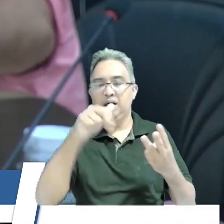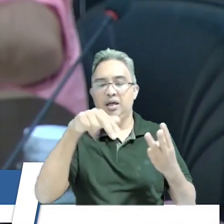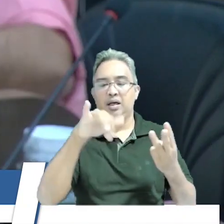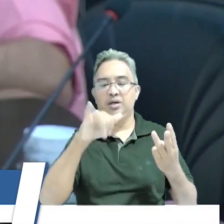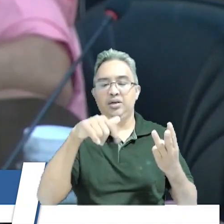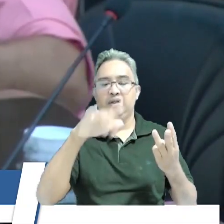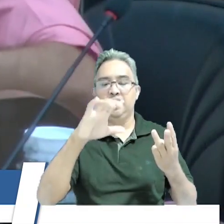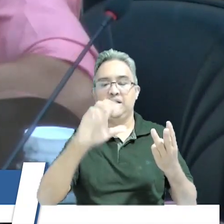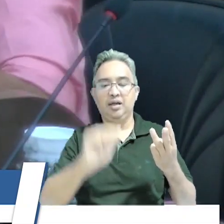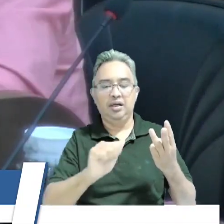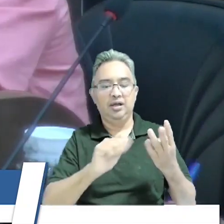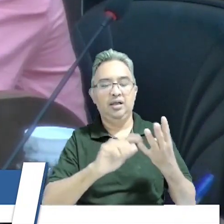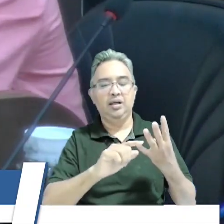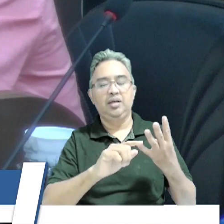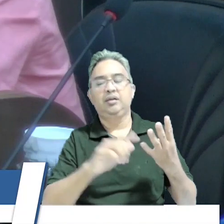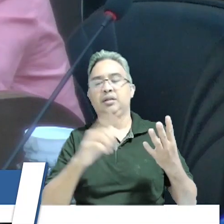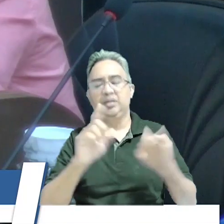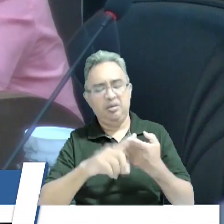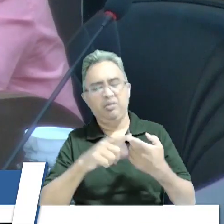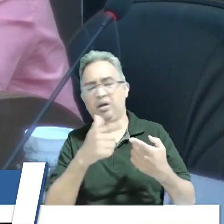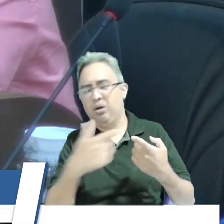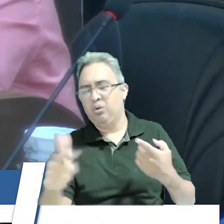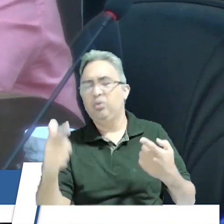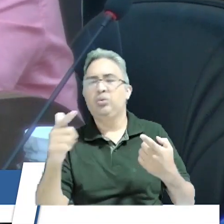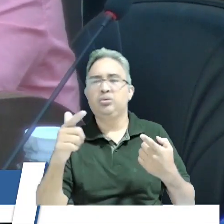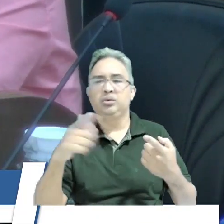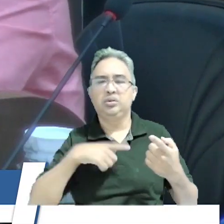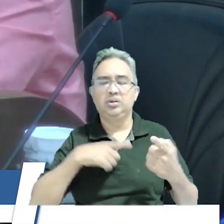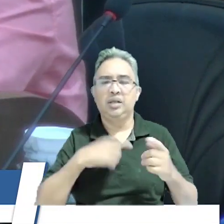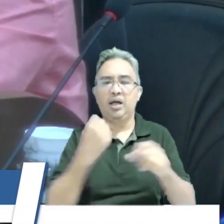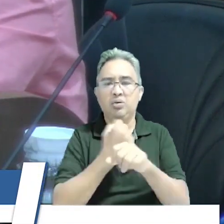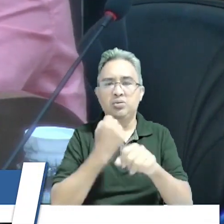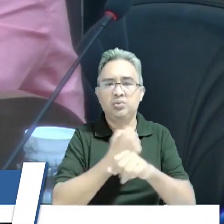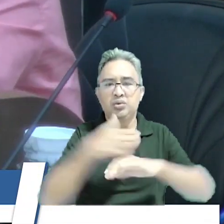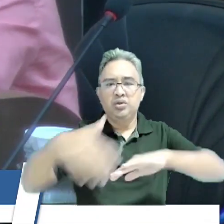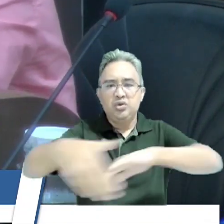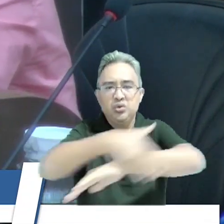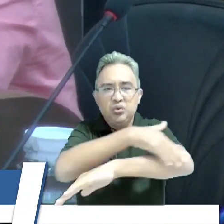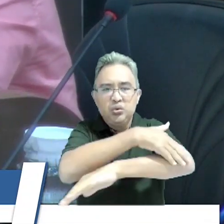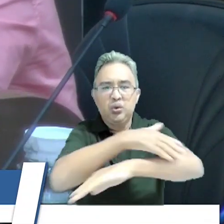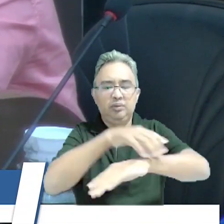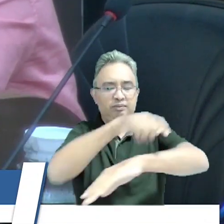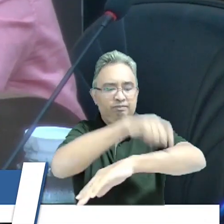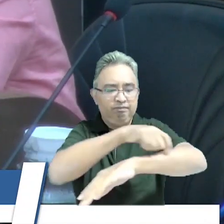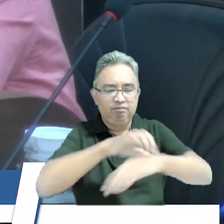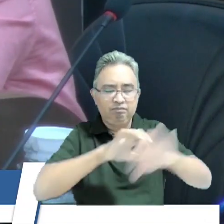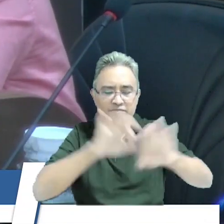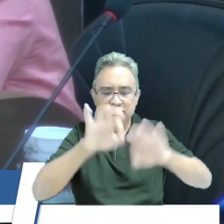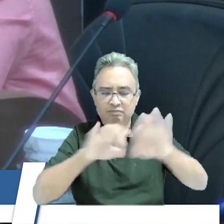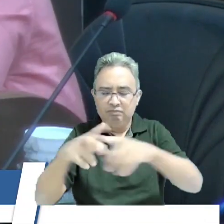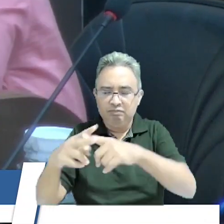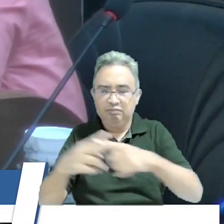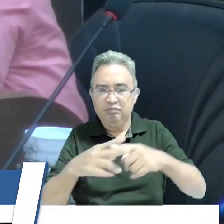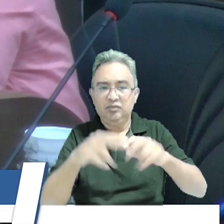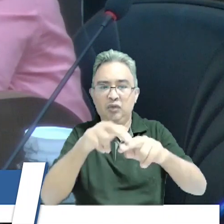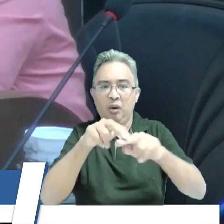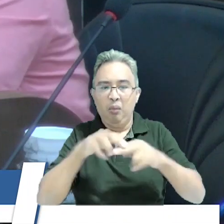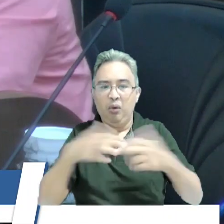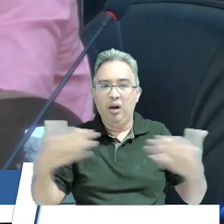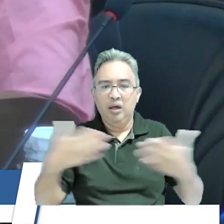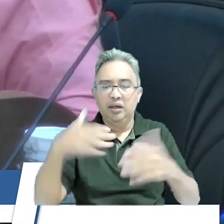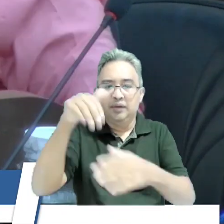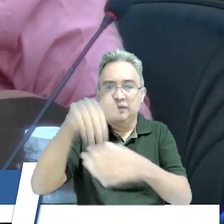da pavimentação que está sendo feita nessa cidade. Por isso que nós estamos votando, por isso que nós estamos votando a questões dos